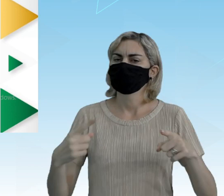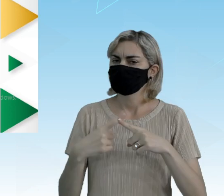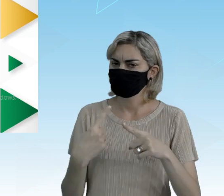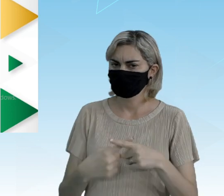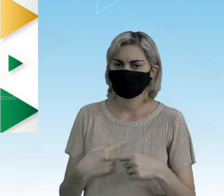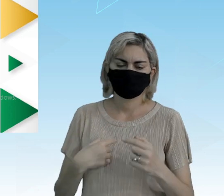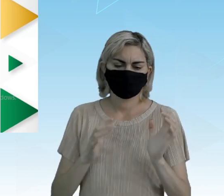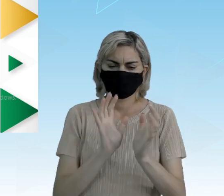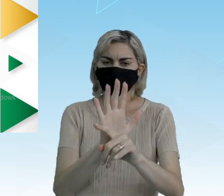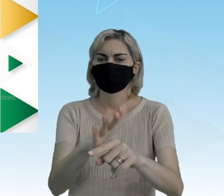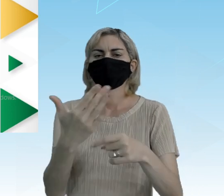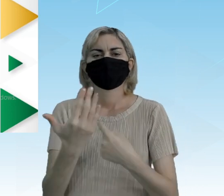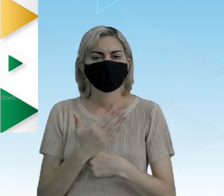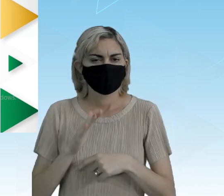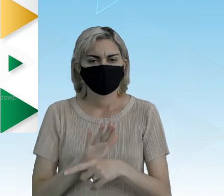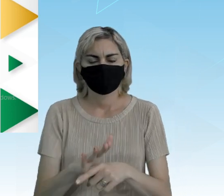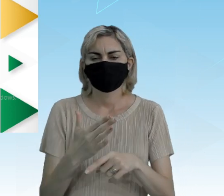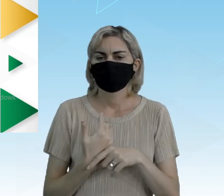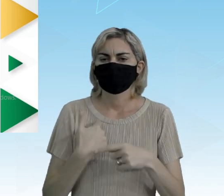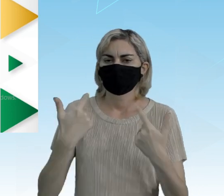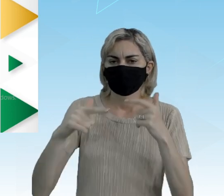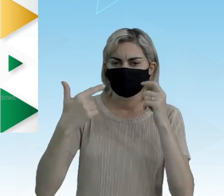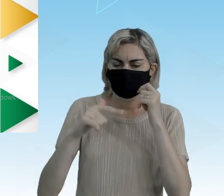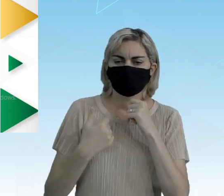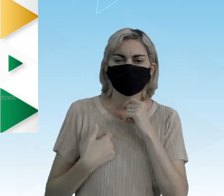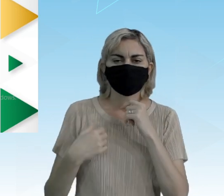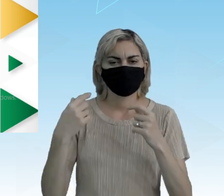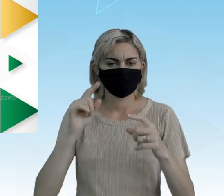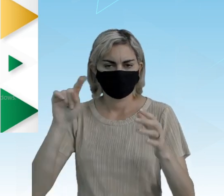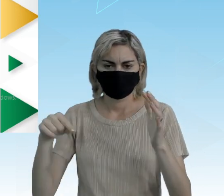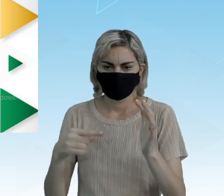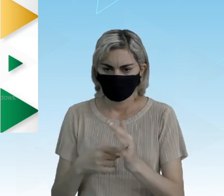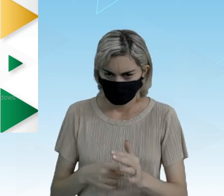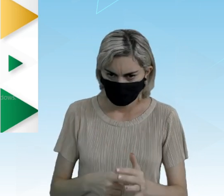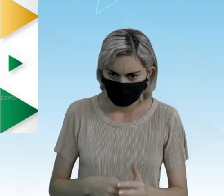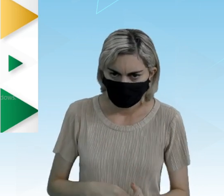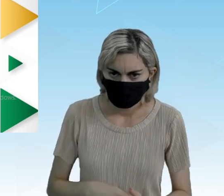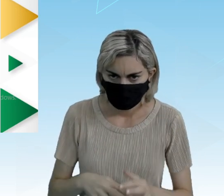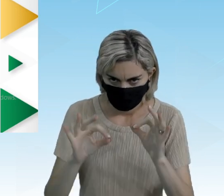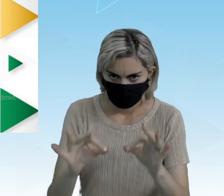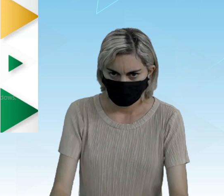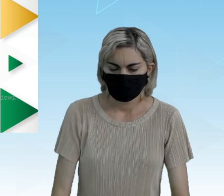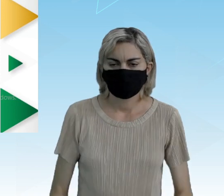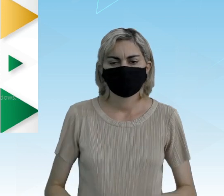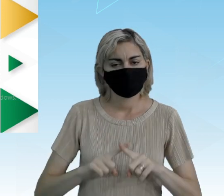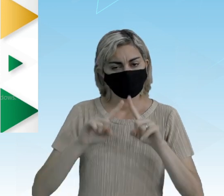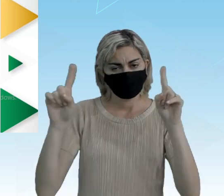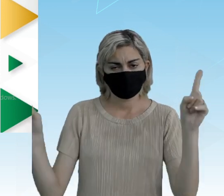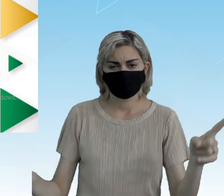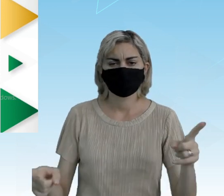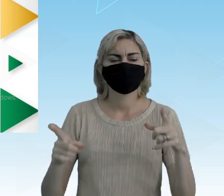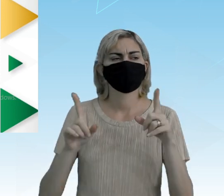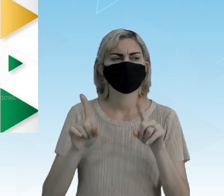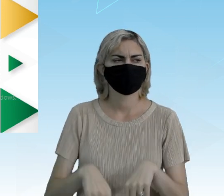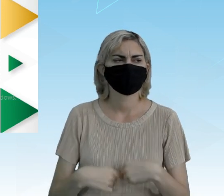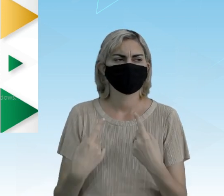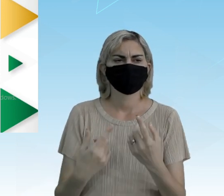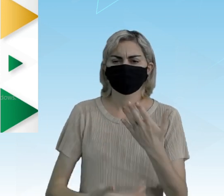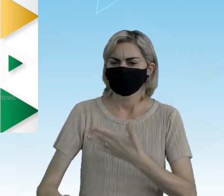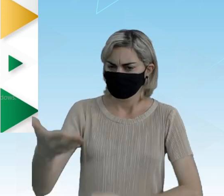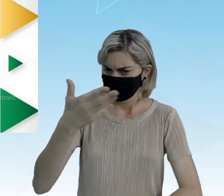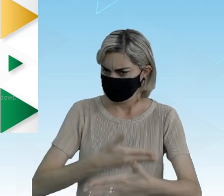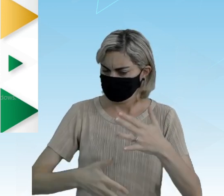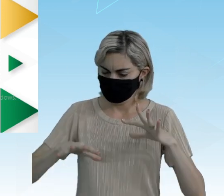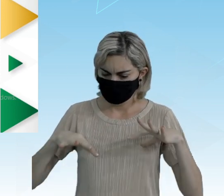jogo cooperativo a gente não tem meio que uma competição, a gente tem um objetivo, tá? Mas, em relação